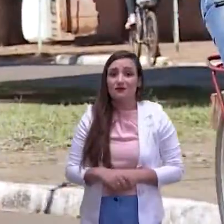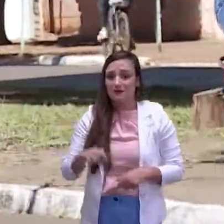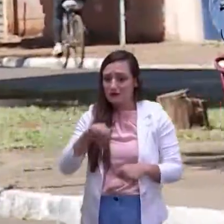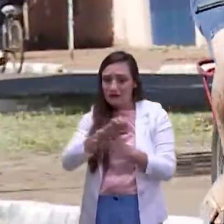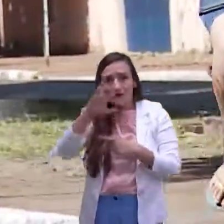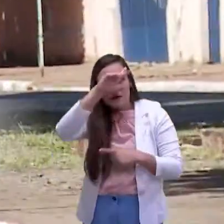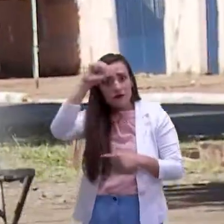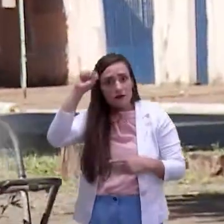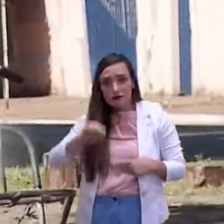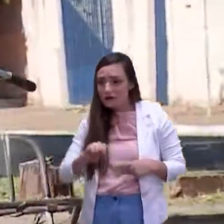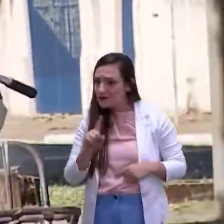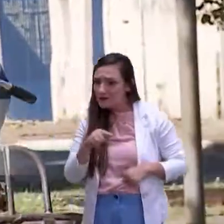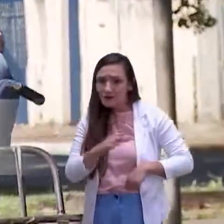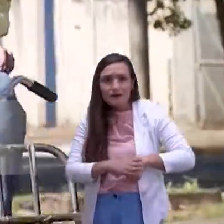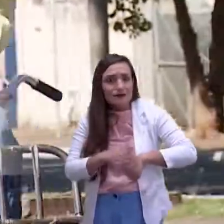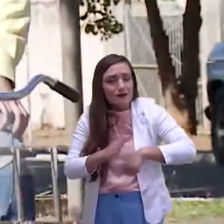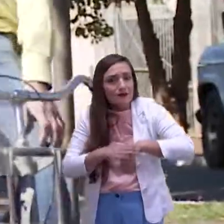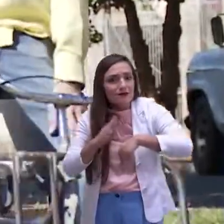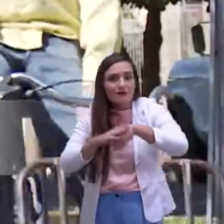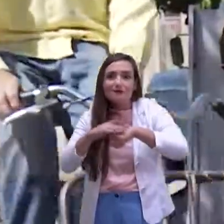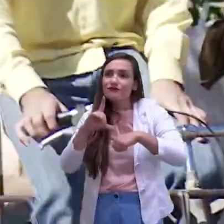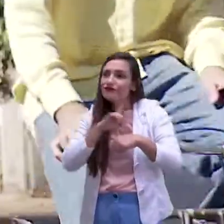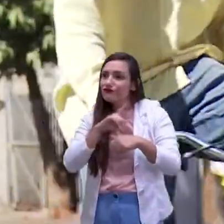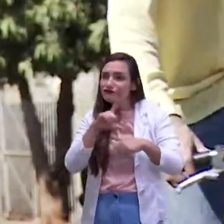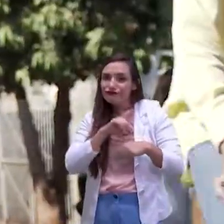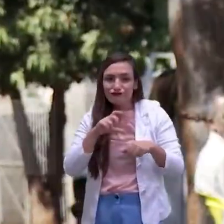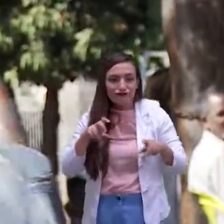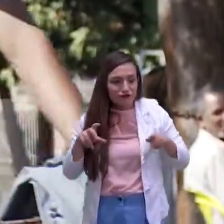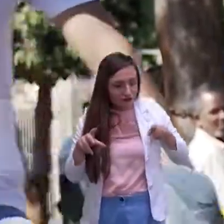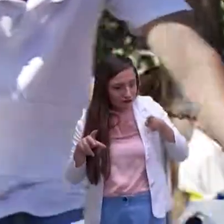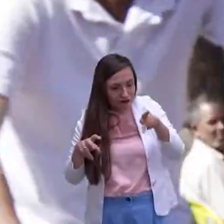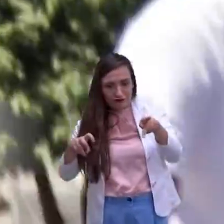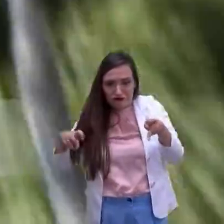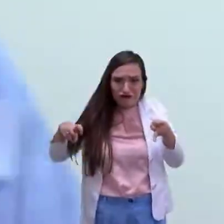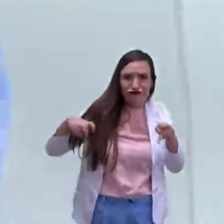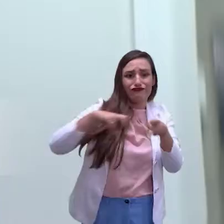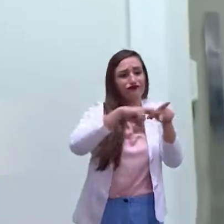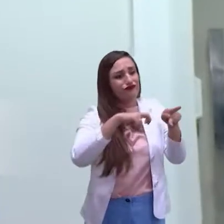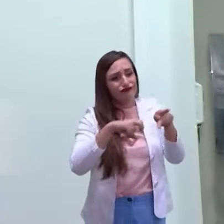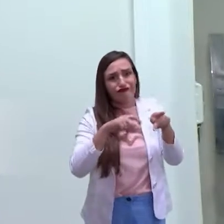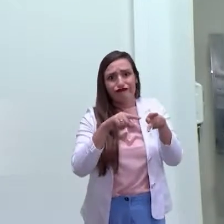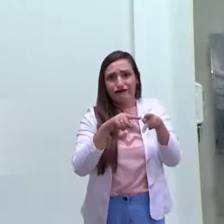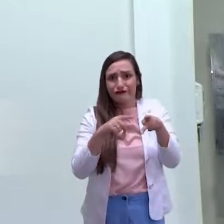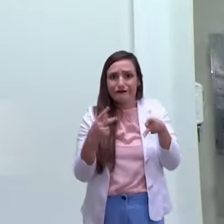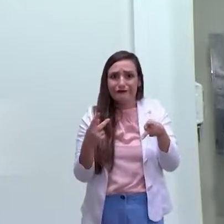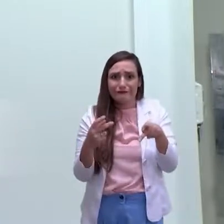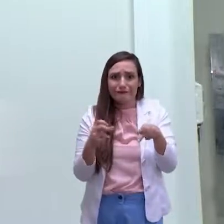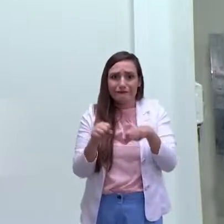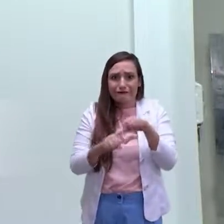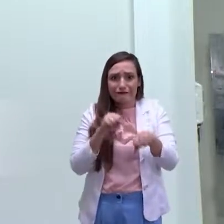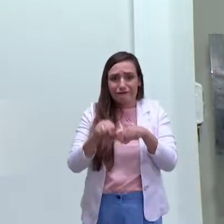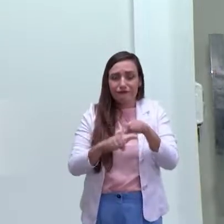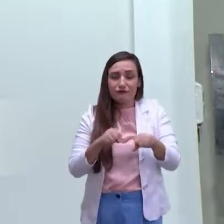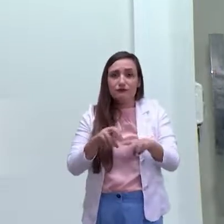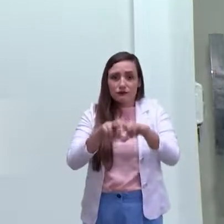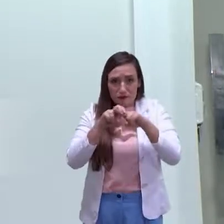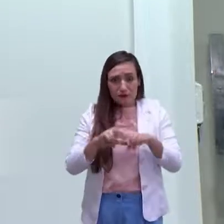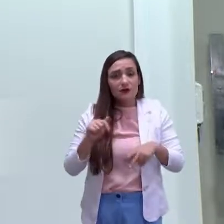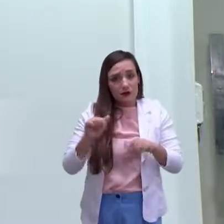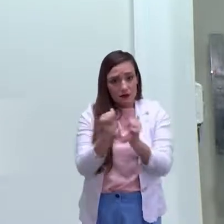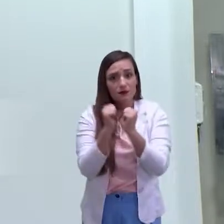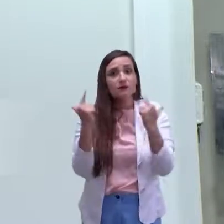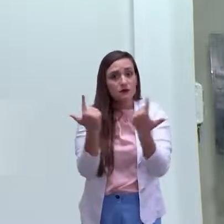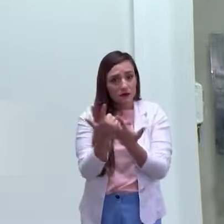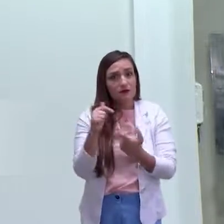estados que mais existe acidentes envolvendo ciclistas. Para reverter esse quadro, aqui